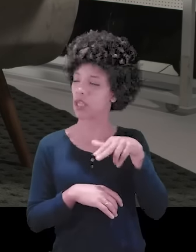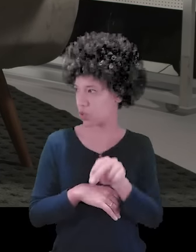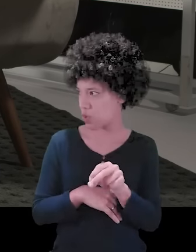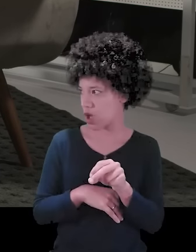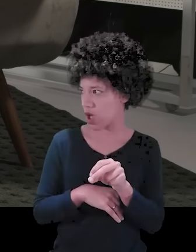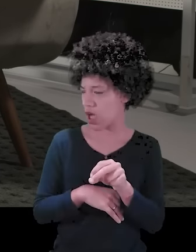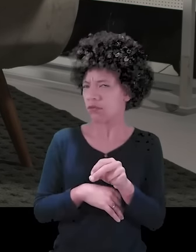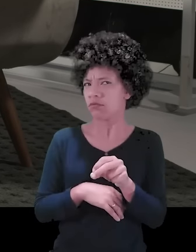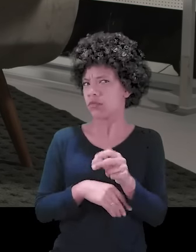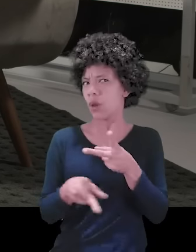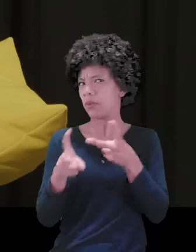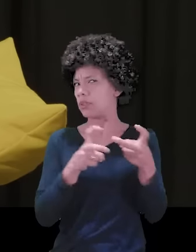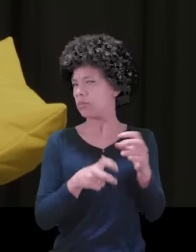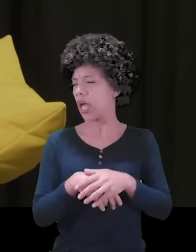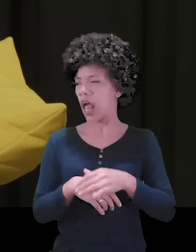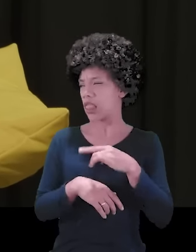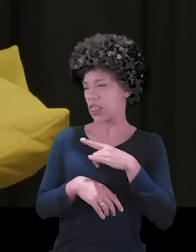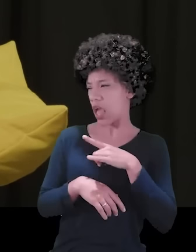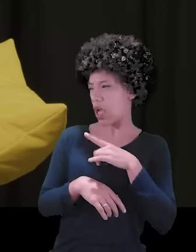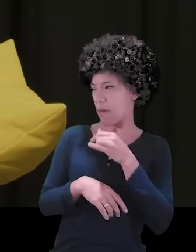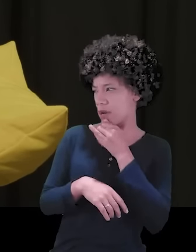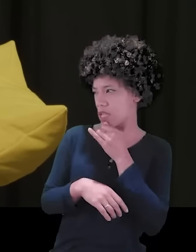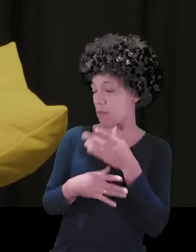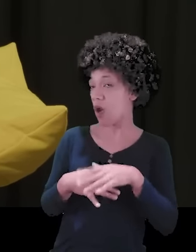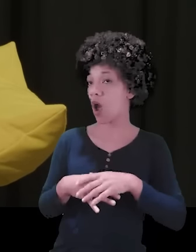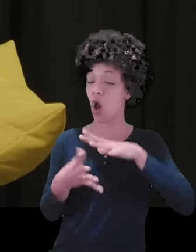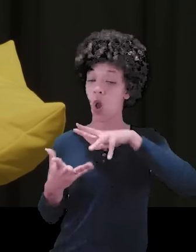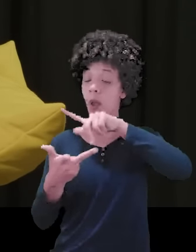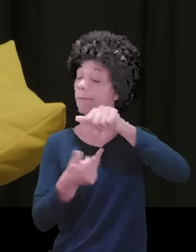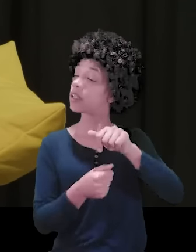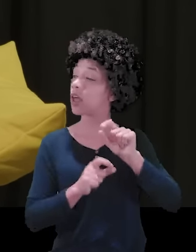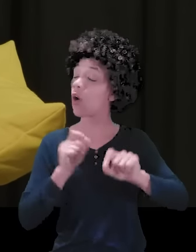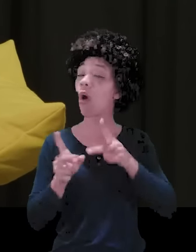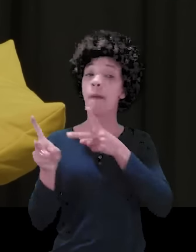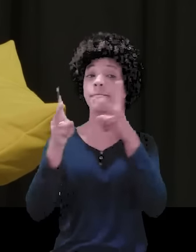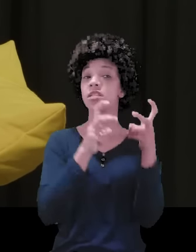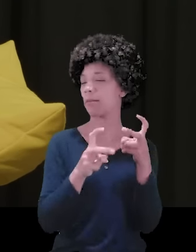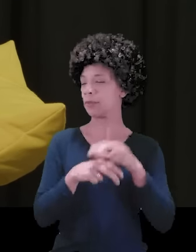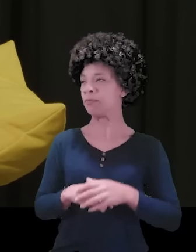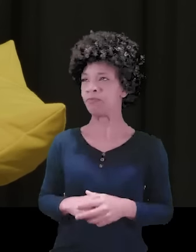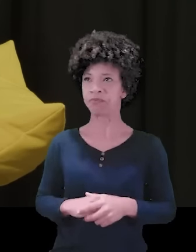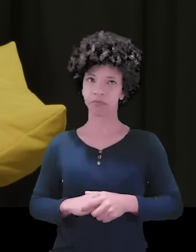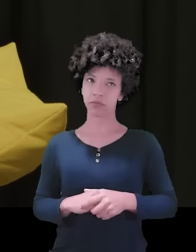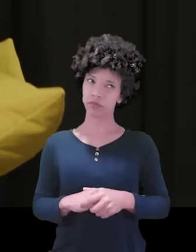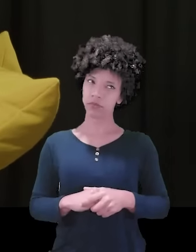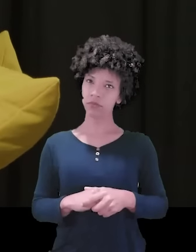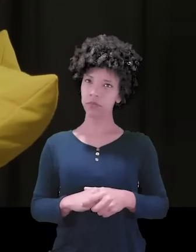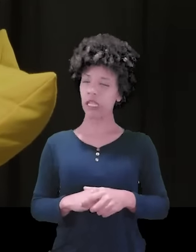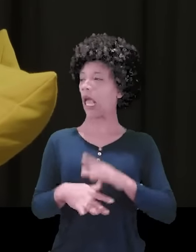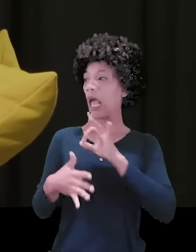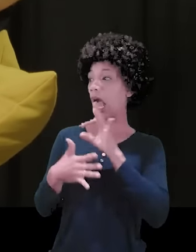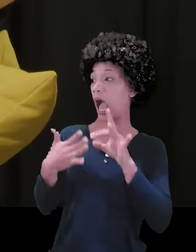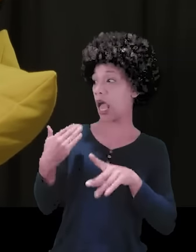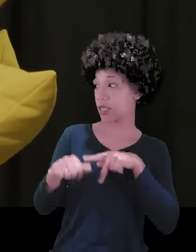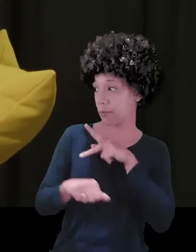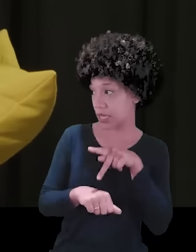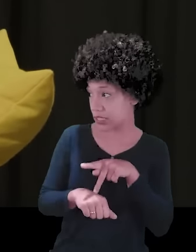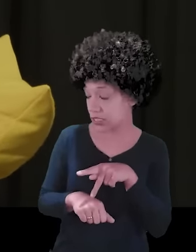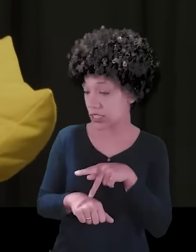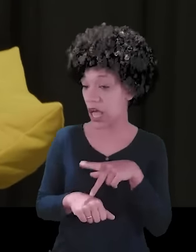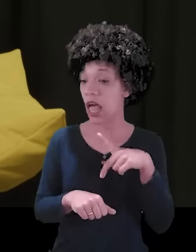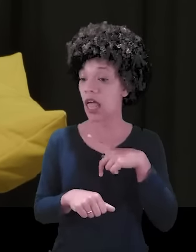existe uma coisa assim como é que fala de globalização qualquer um que a gente percebe a cada país